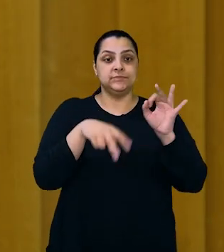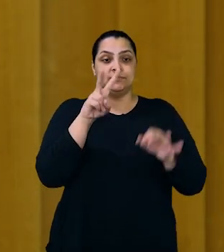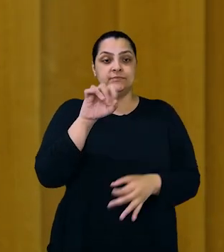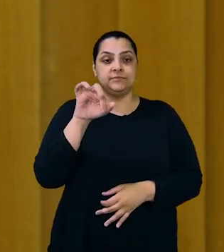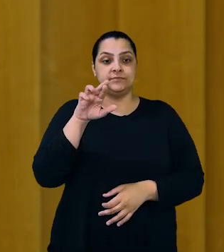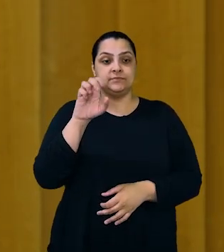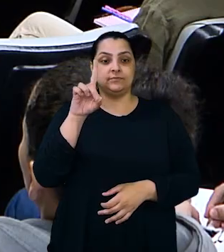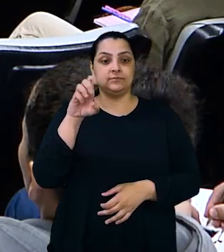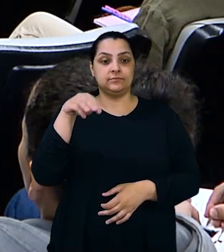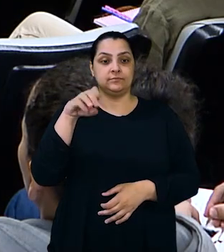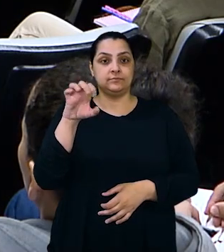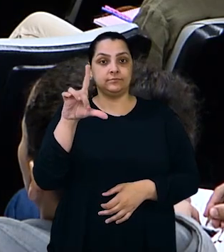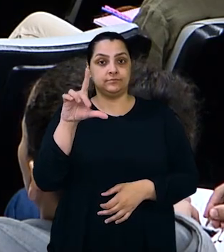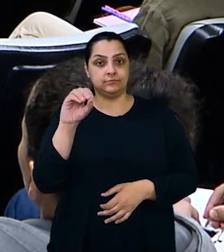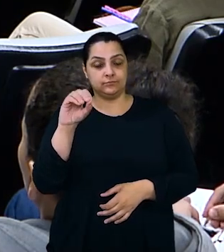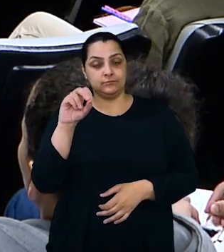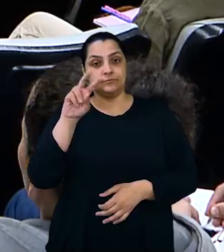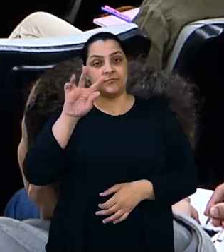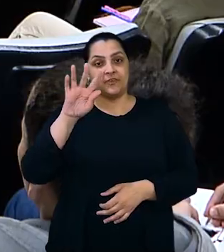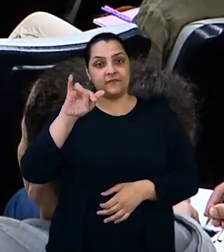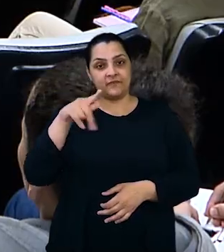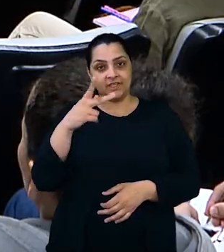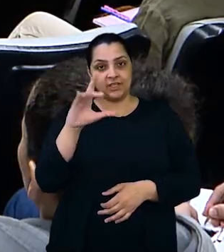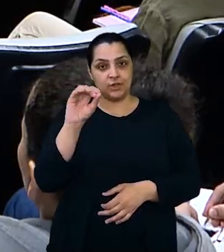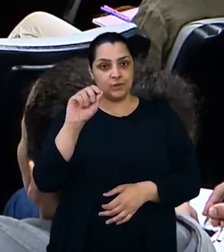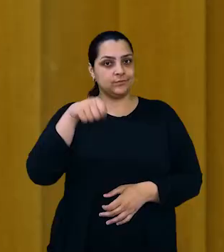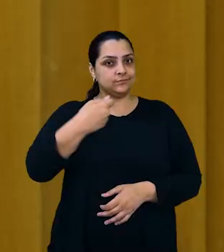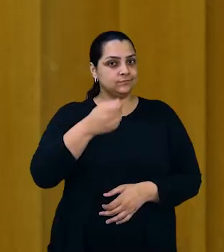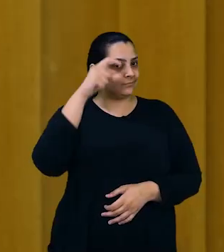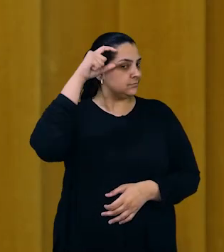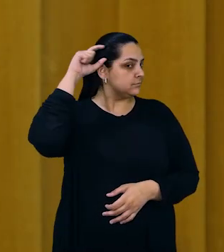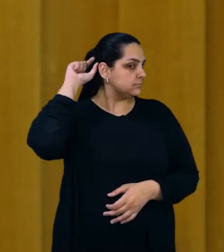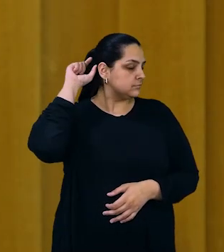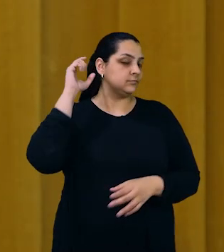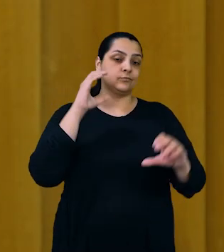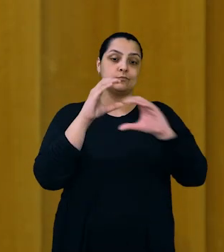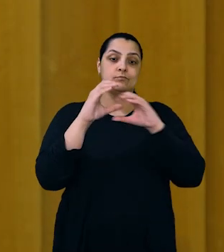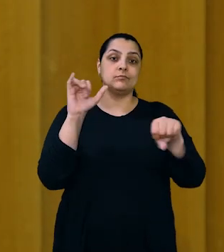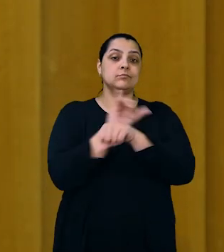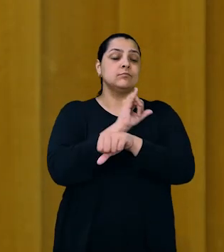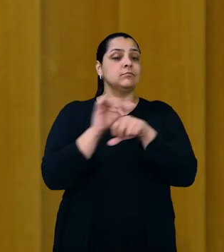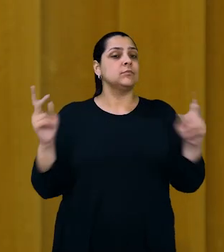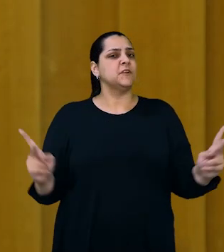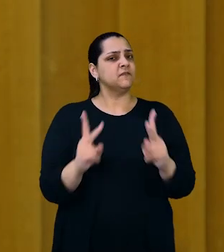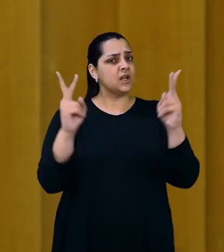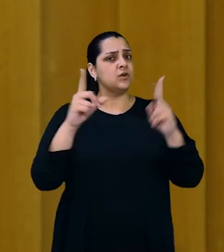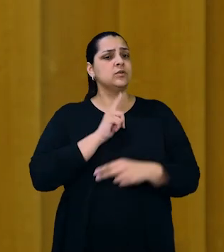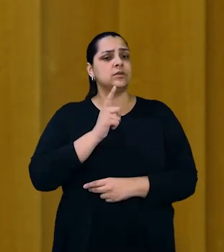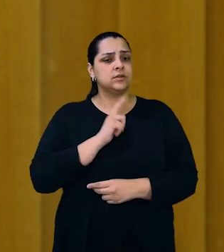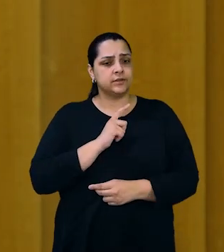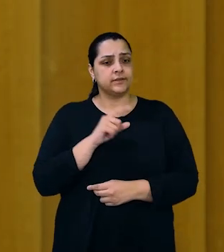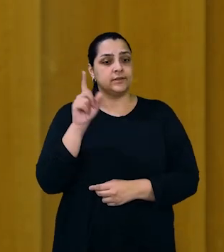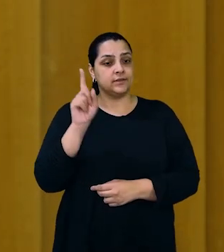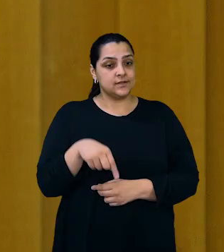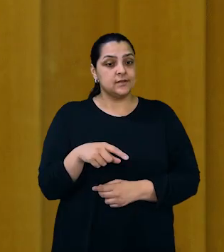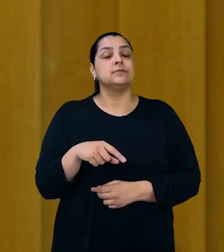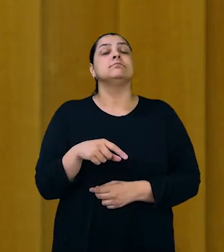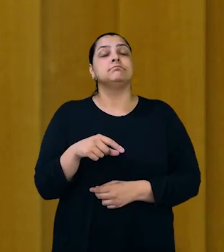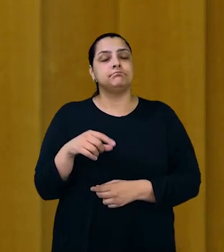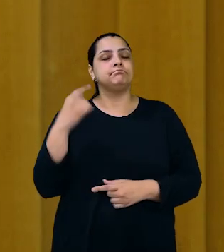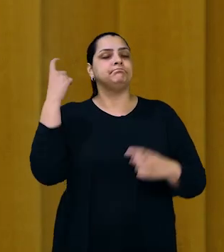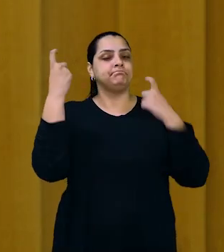Vieira de Mello Filho, reforçou o valor de uma comunicação institucional estratégica. Essa tem sido uma das minhas